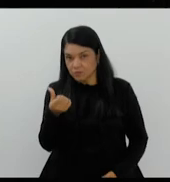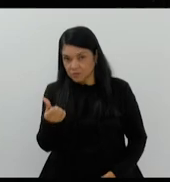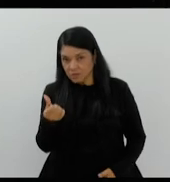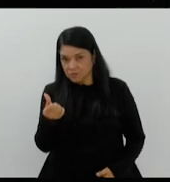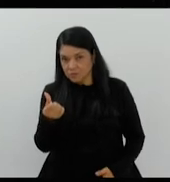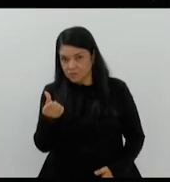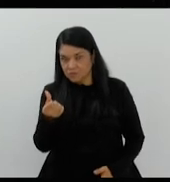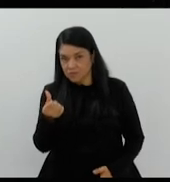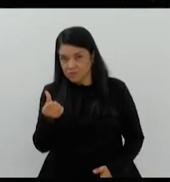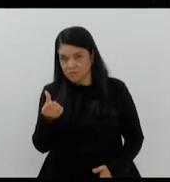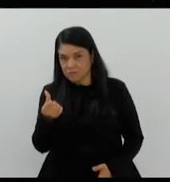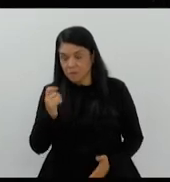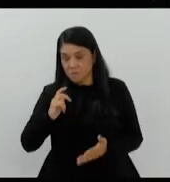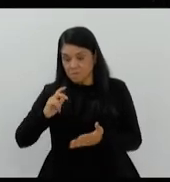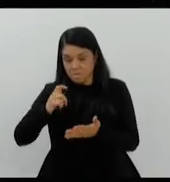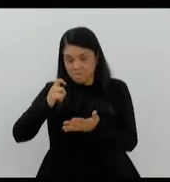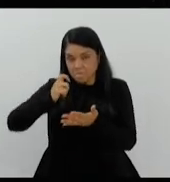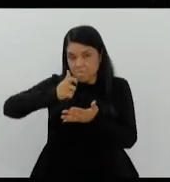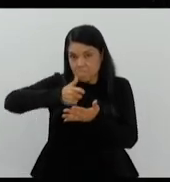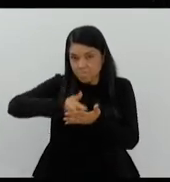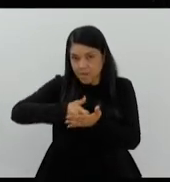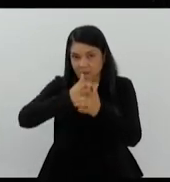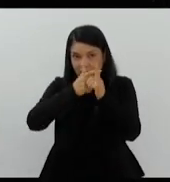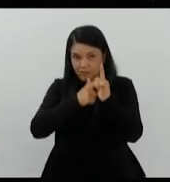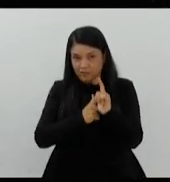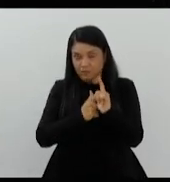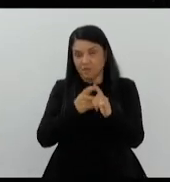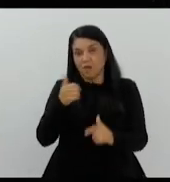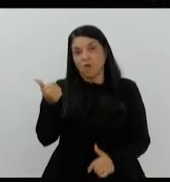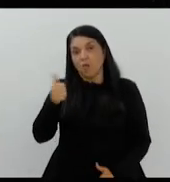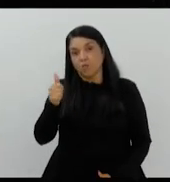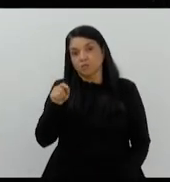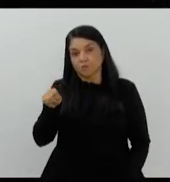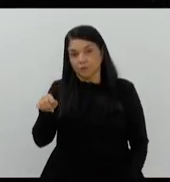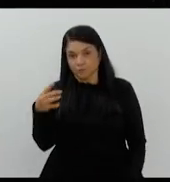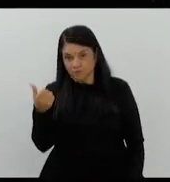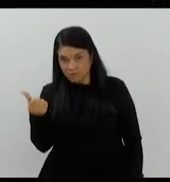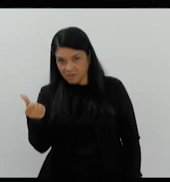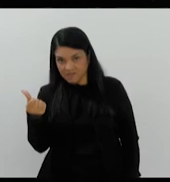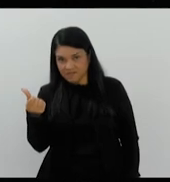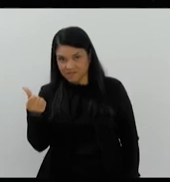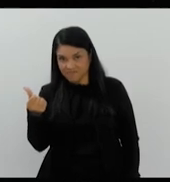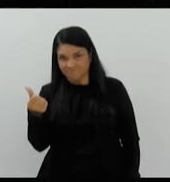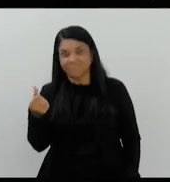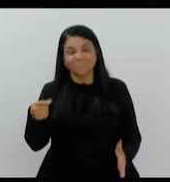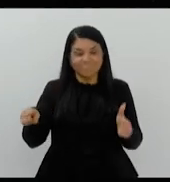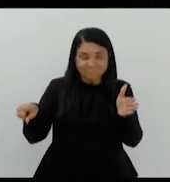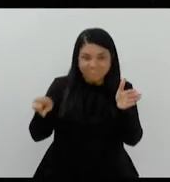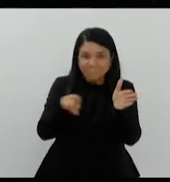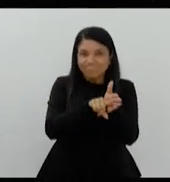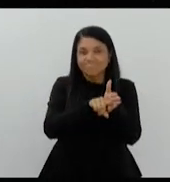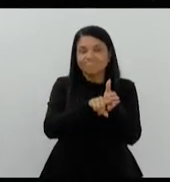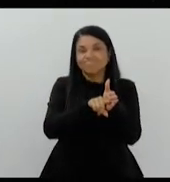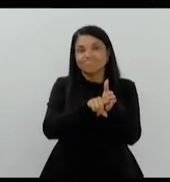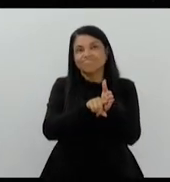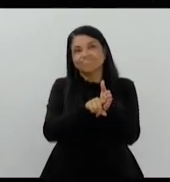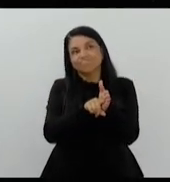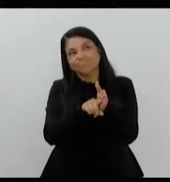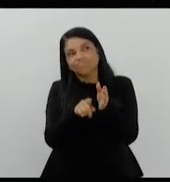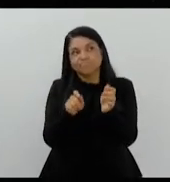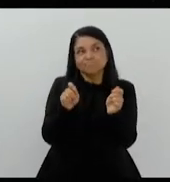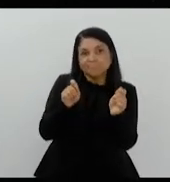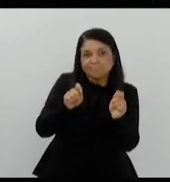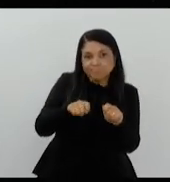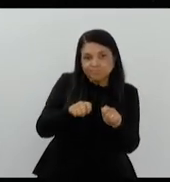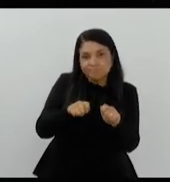pagamento da dívida de 11,6, você tem um déficit até possível de ser superado